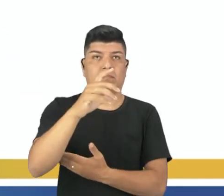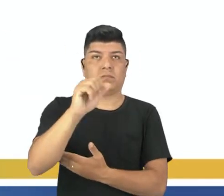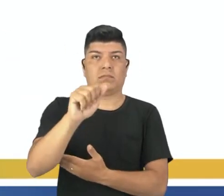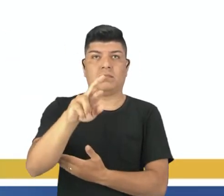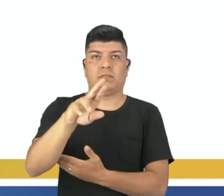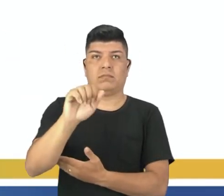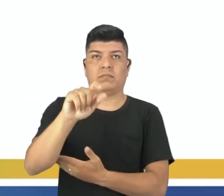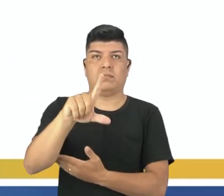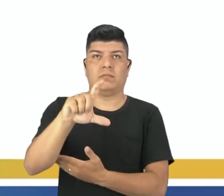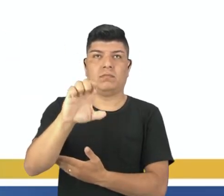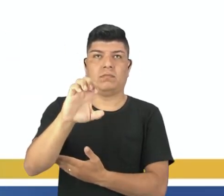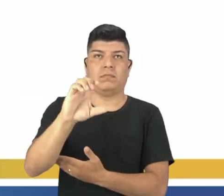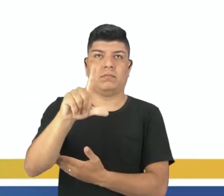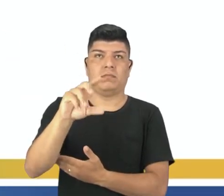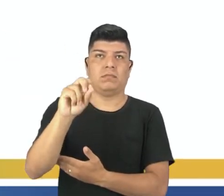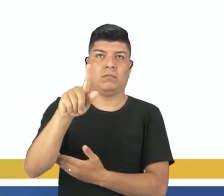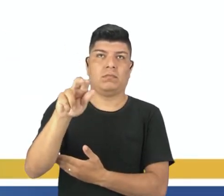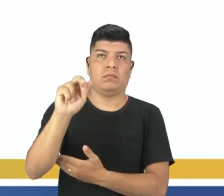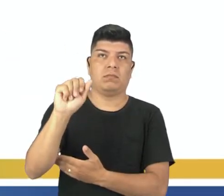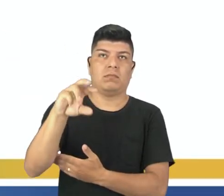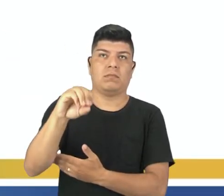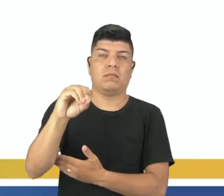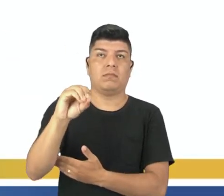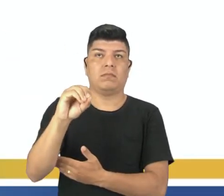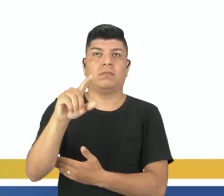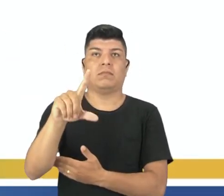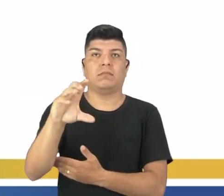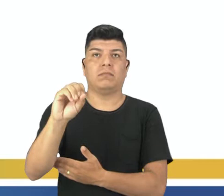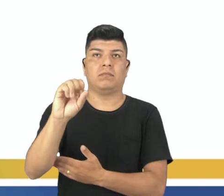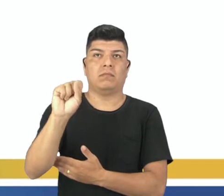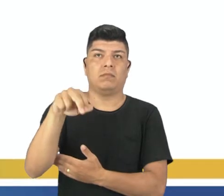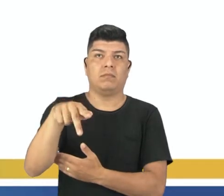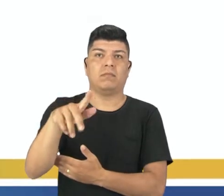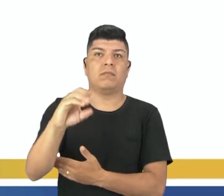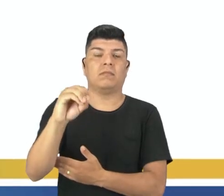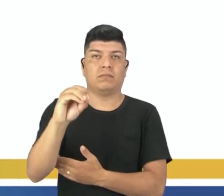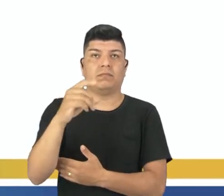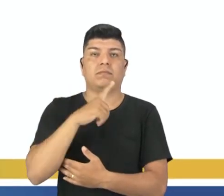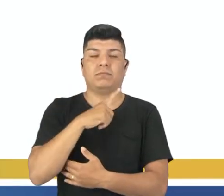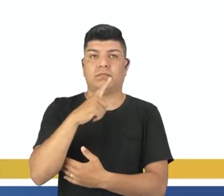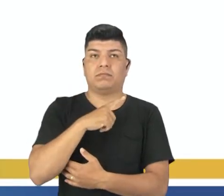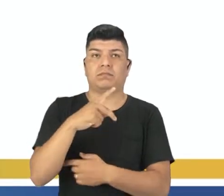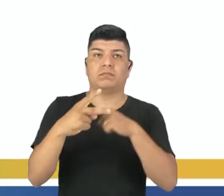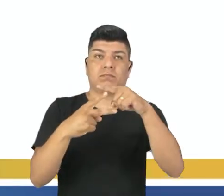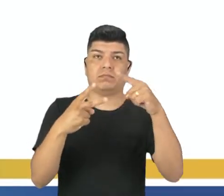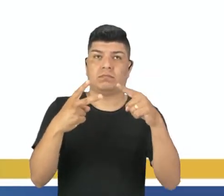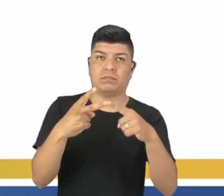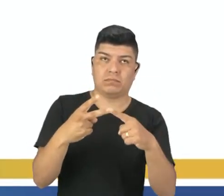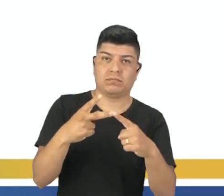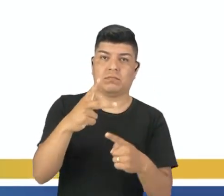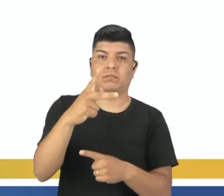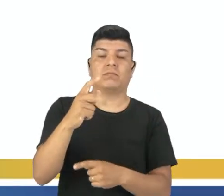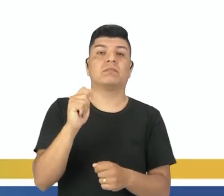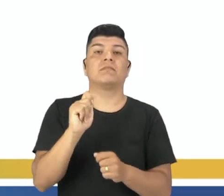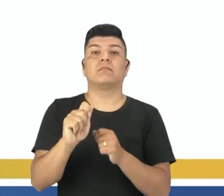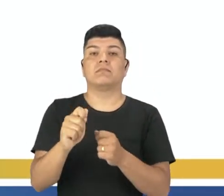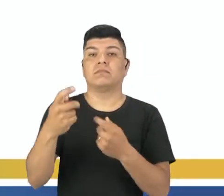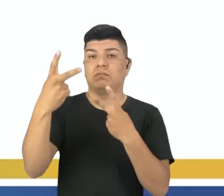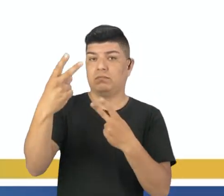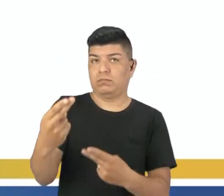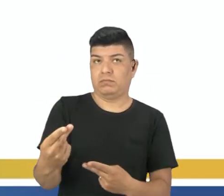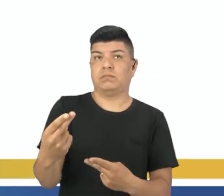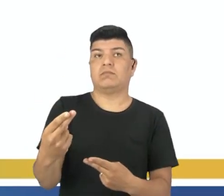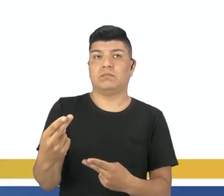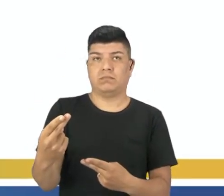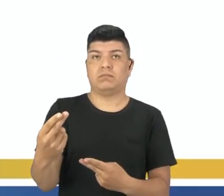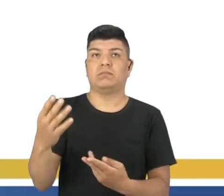e de losango então Observe que o paralelogramo né ele possui dois pares de lados Paralelos